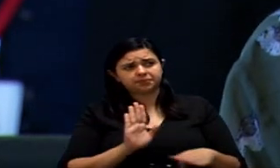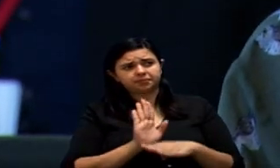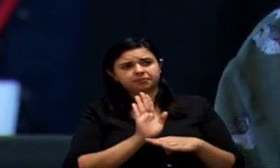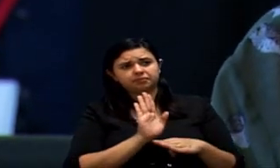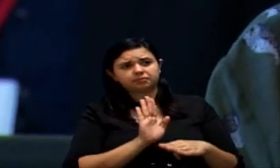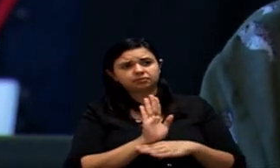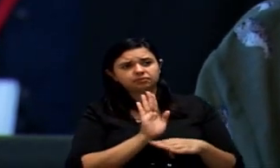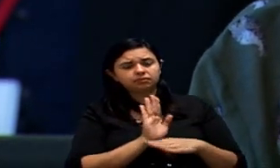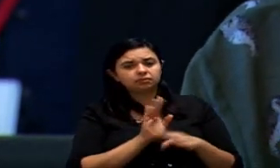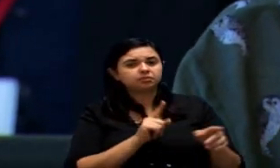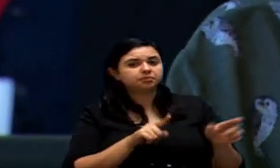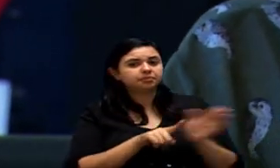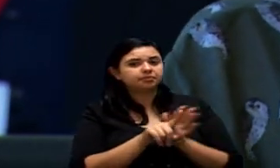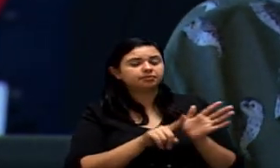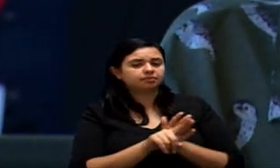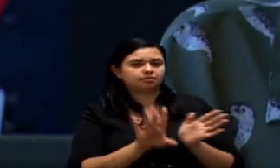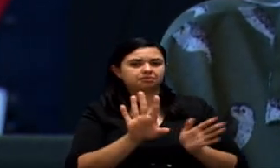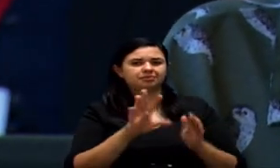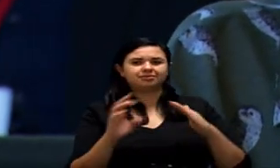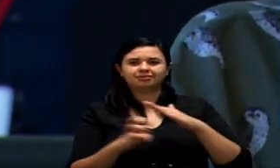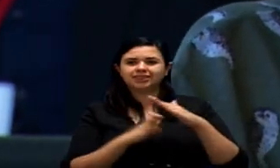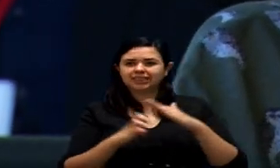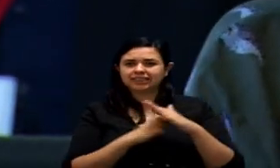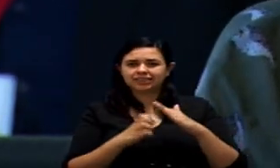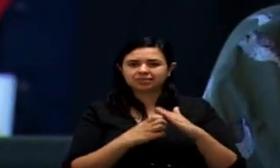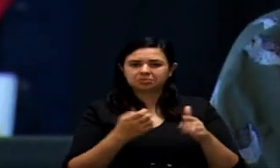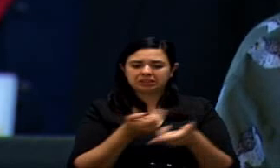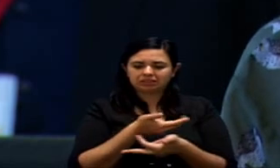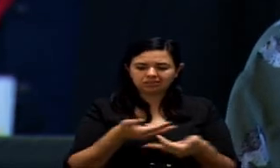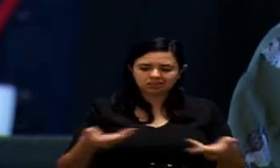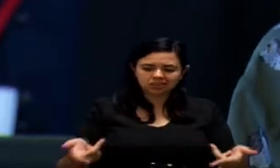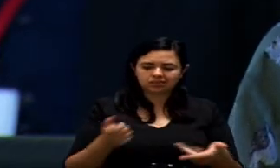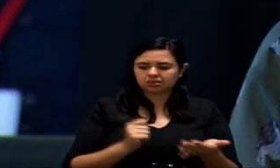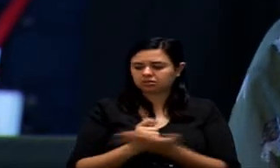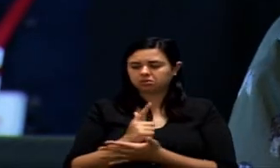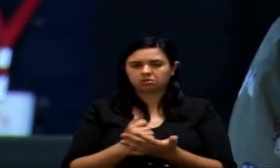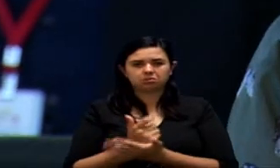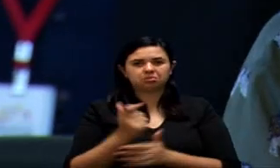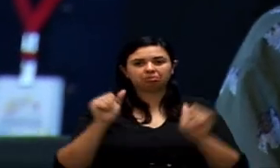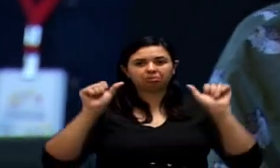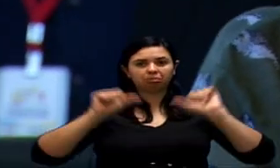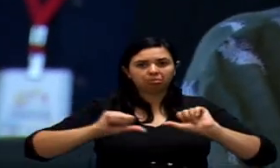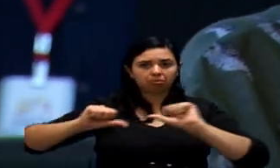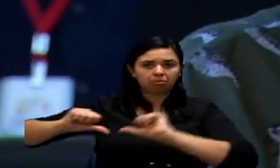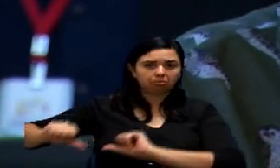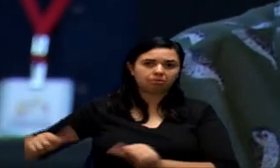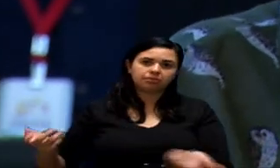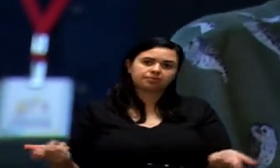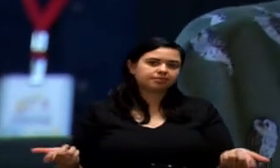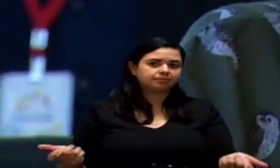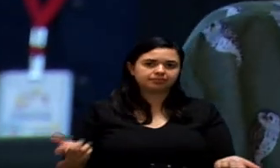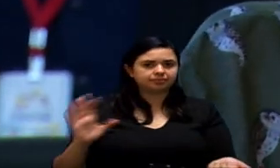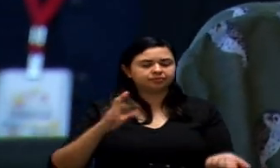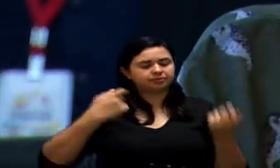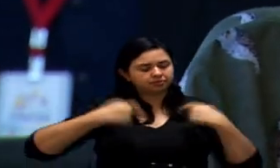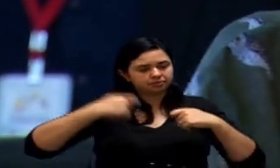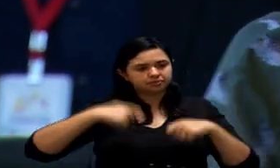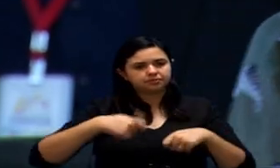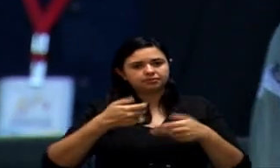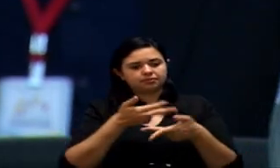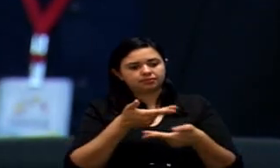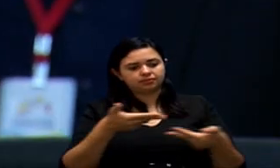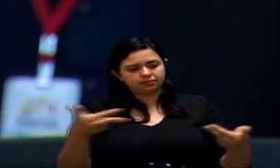uma empresa usar um material de péssima qualidade, claro, quando deveria usar um de boa qualidade. Então, essa transparência é